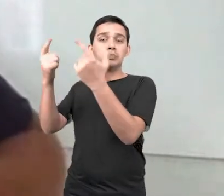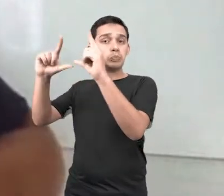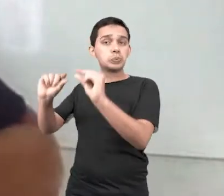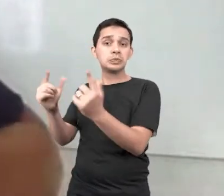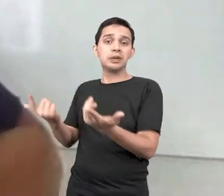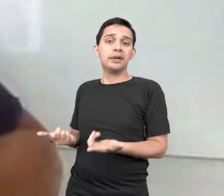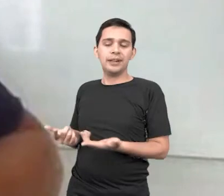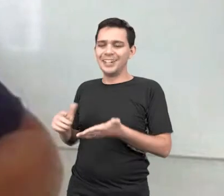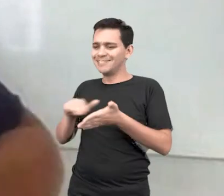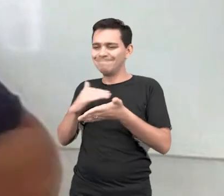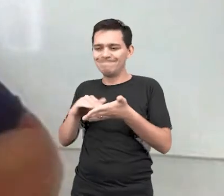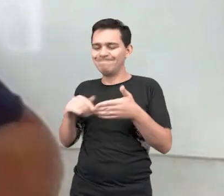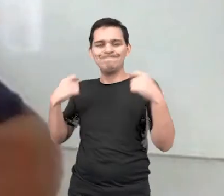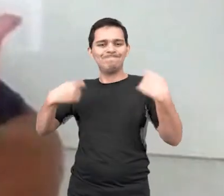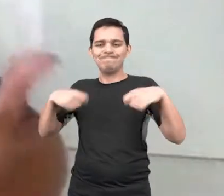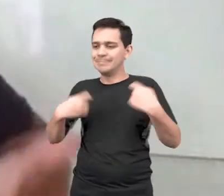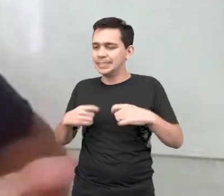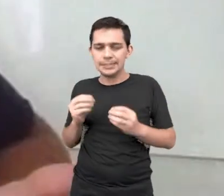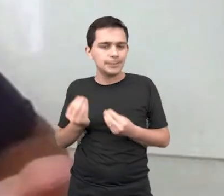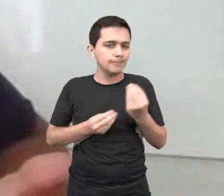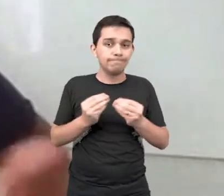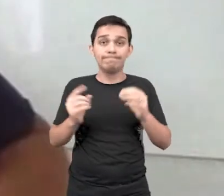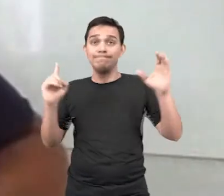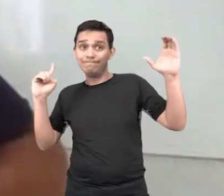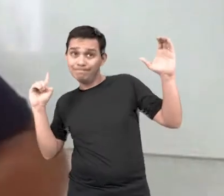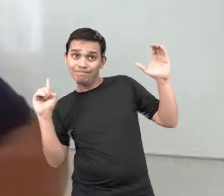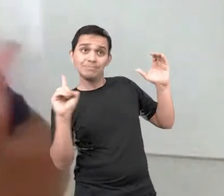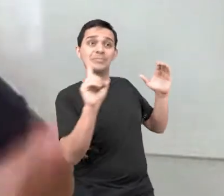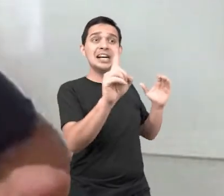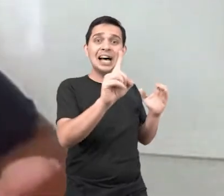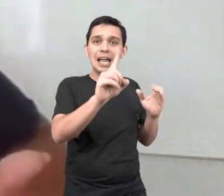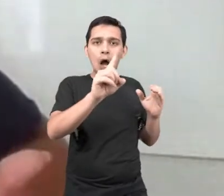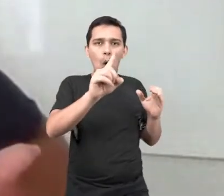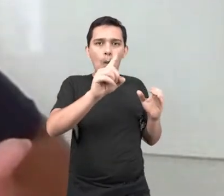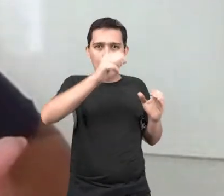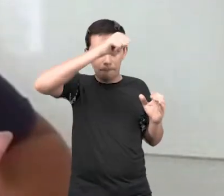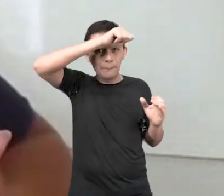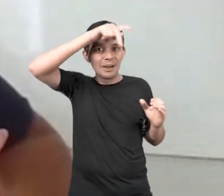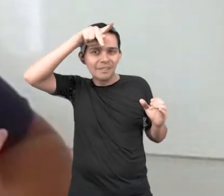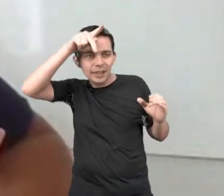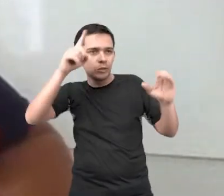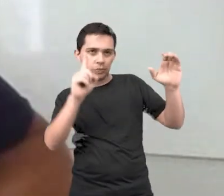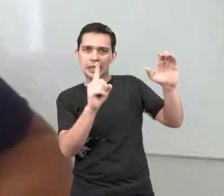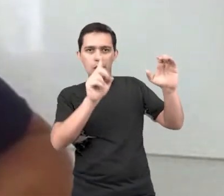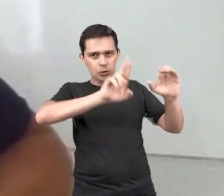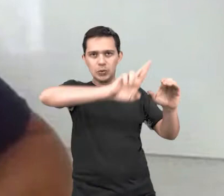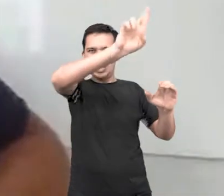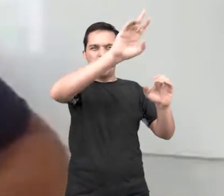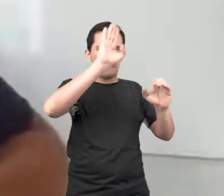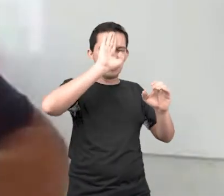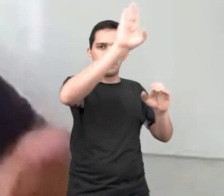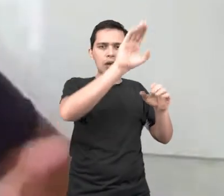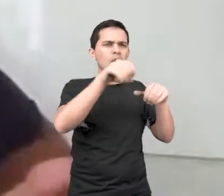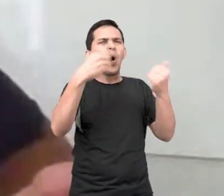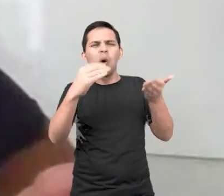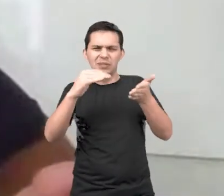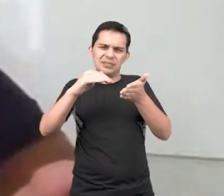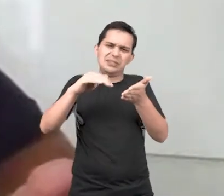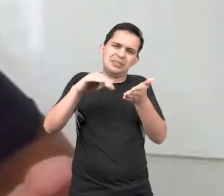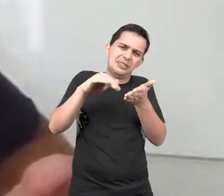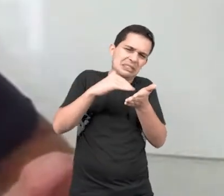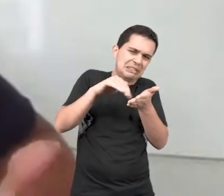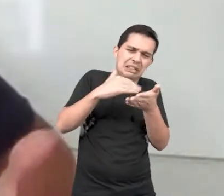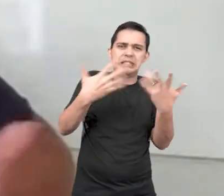tem é o secretário de Educação, ele precisa se dirigir, né, ao prefeito, que é o gestor principal, ou às secretarias